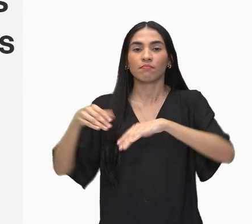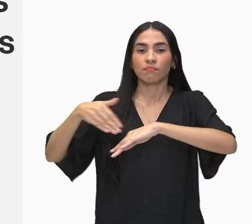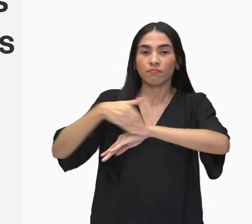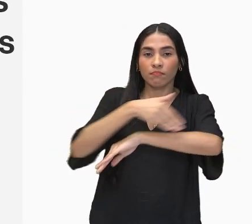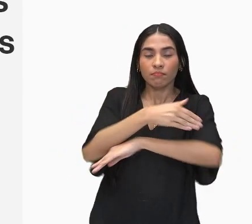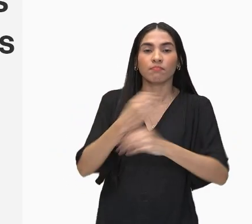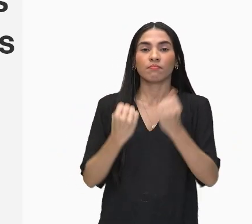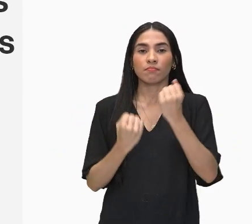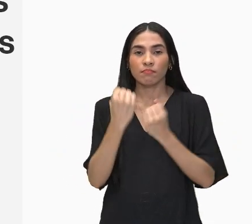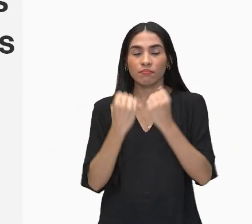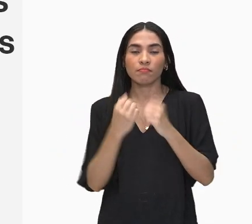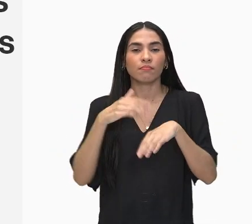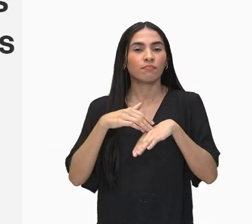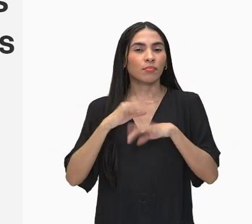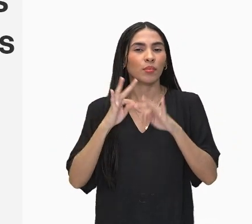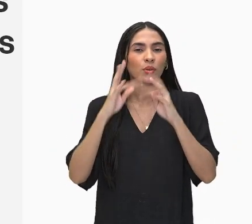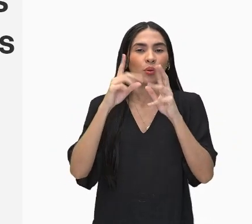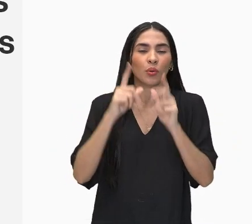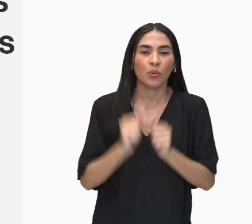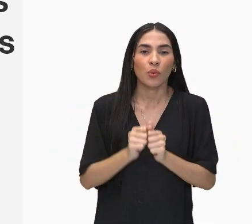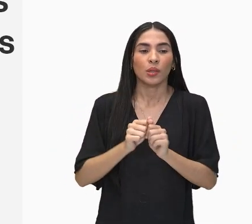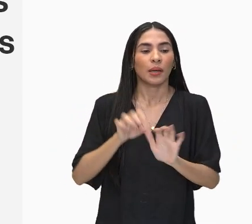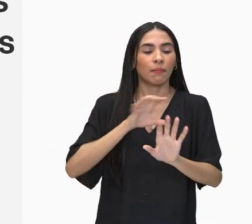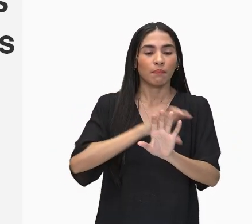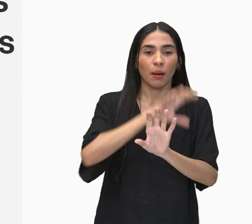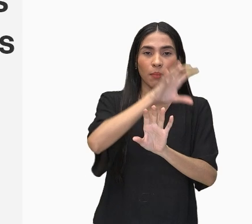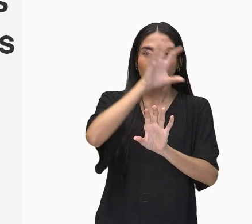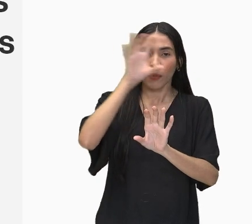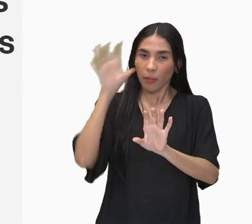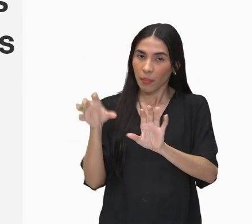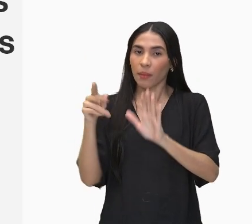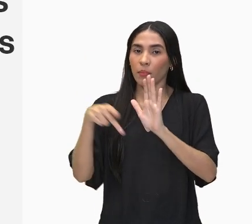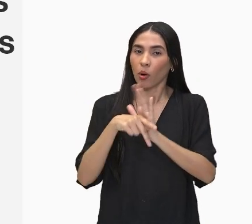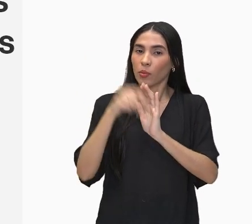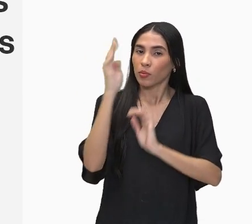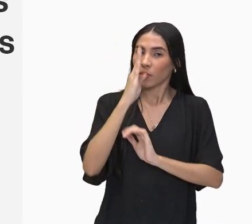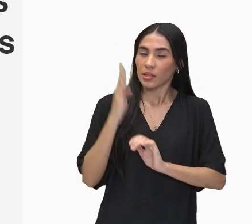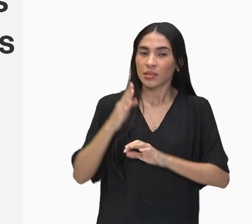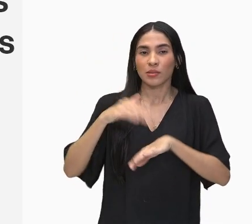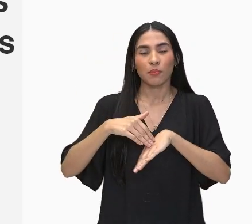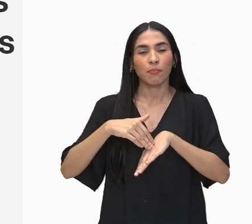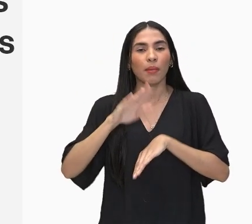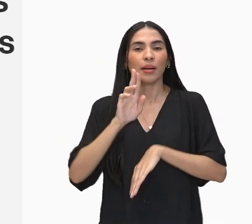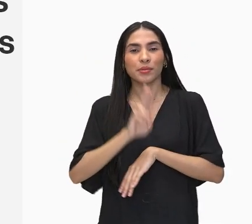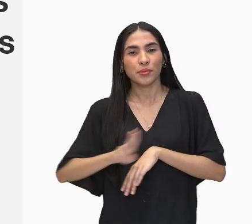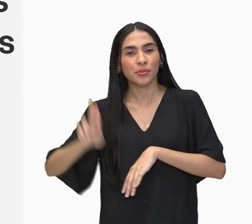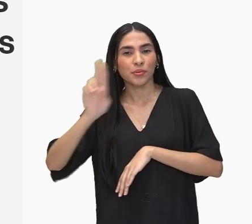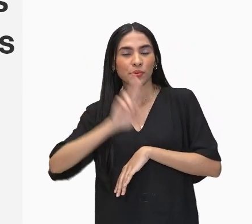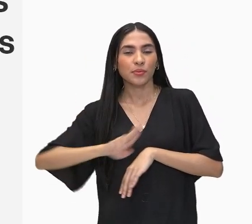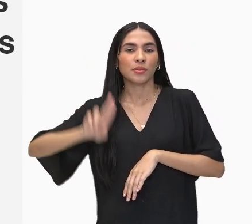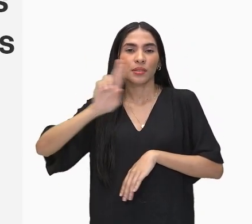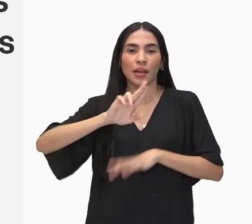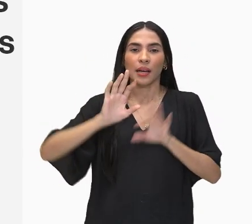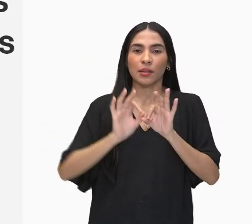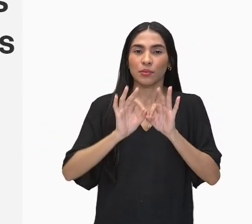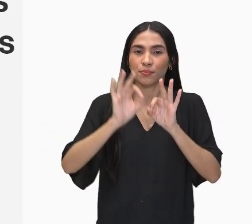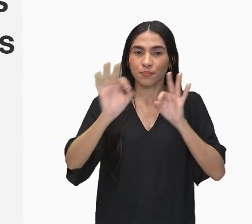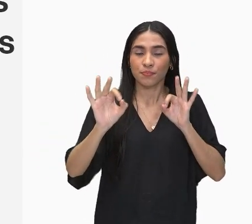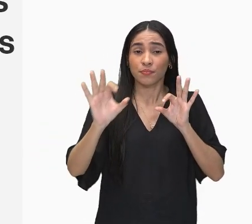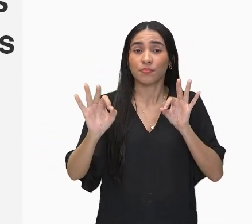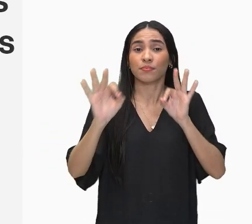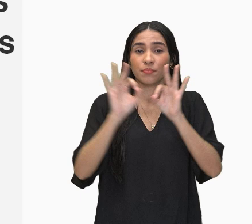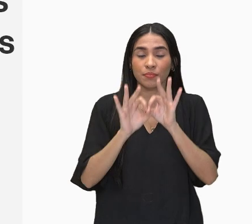eles conectam praticamente todas as regiões, sendo preferido para viagens de curta e média